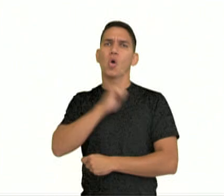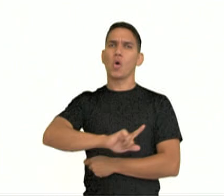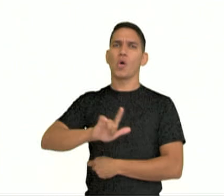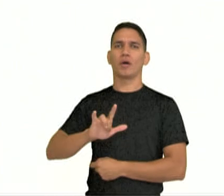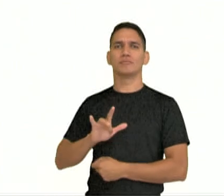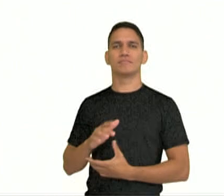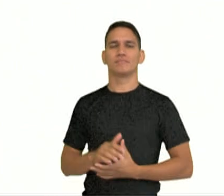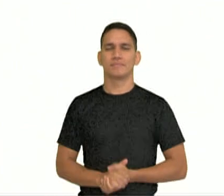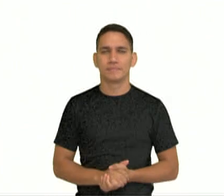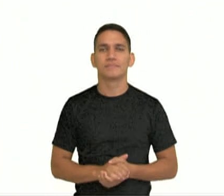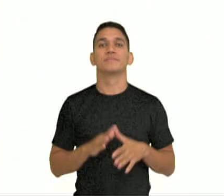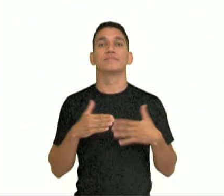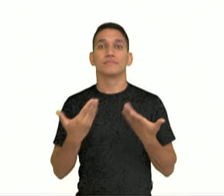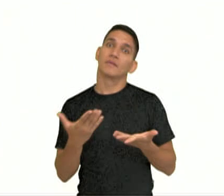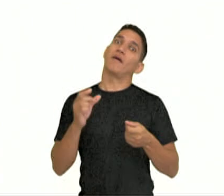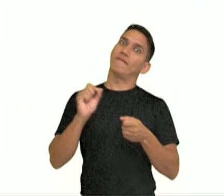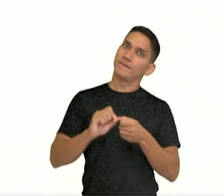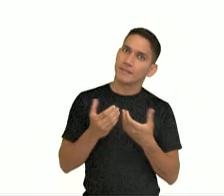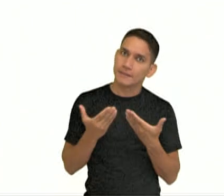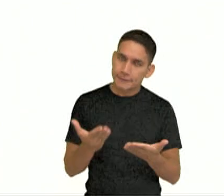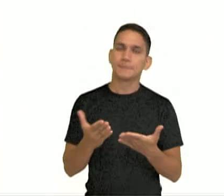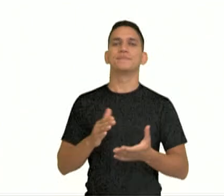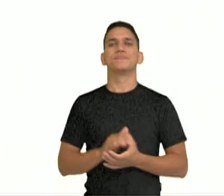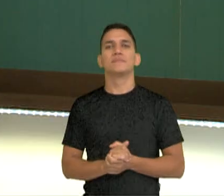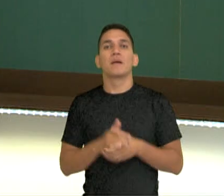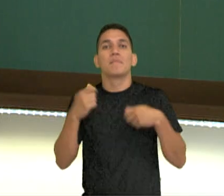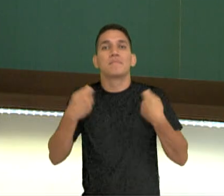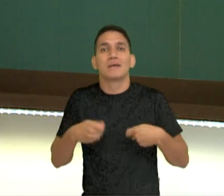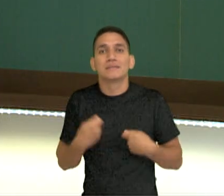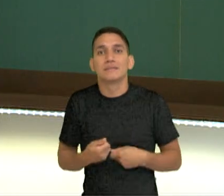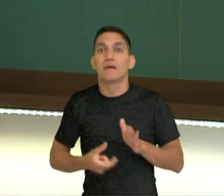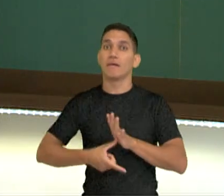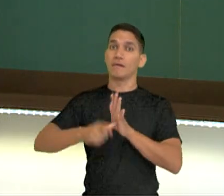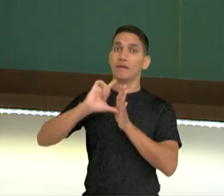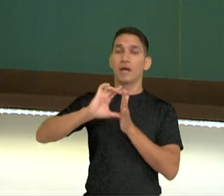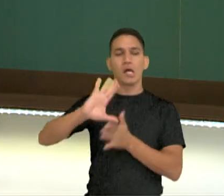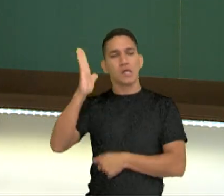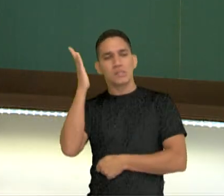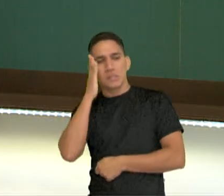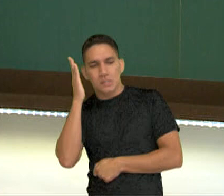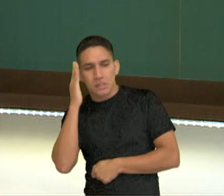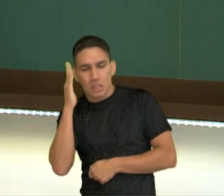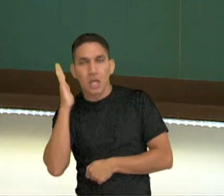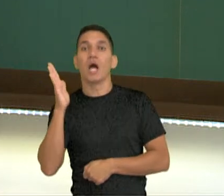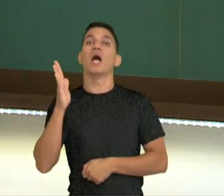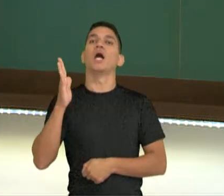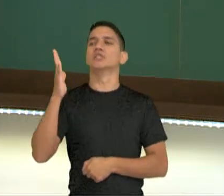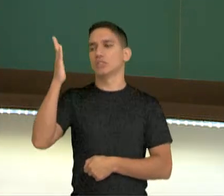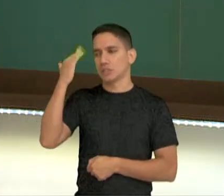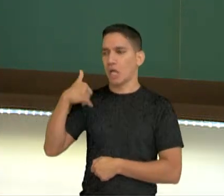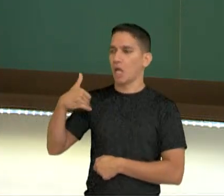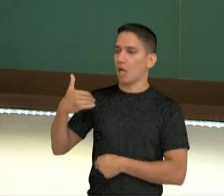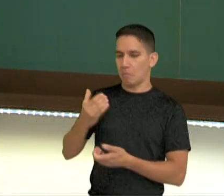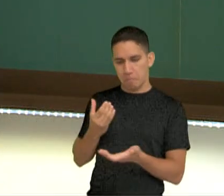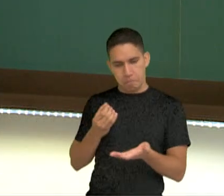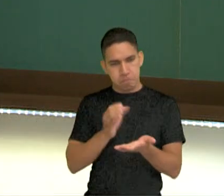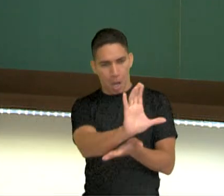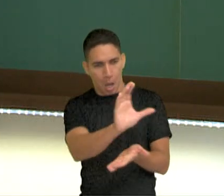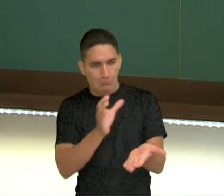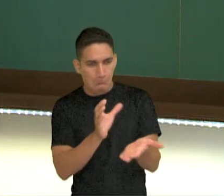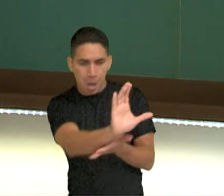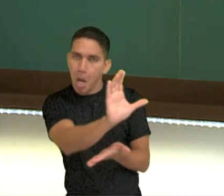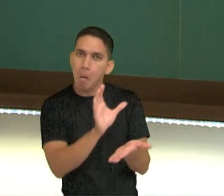atingir. Para isso, obviamente, a gente tem que conhecer muito bem as nossas despesas e as